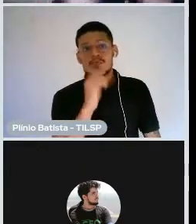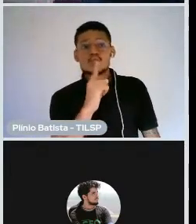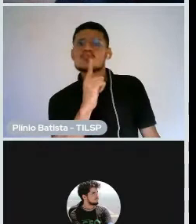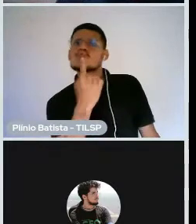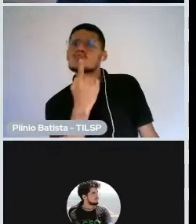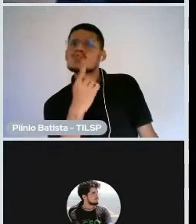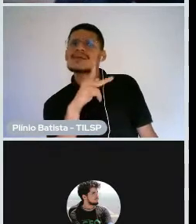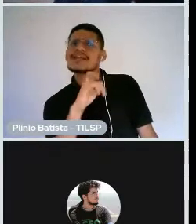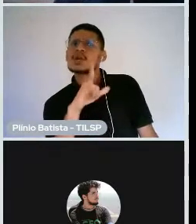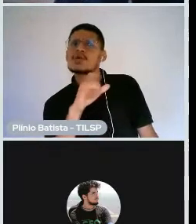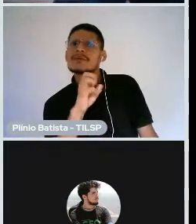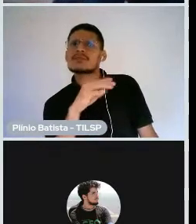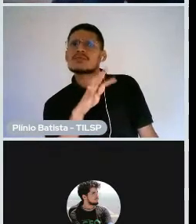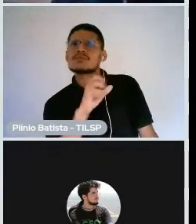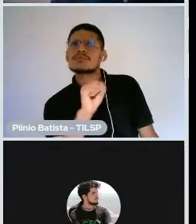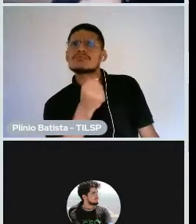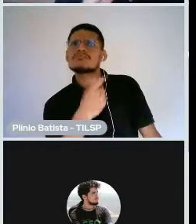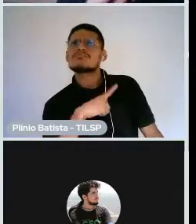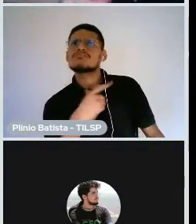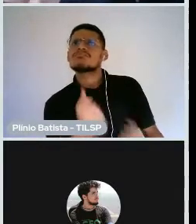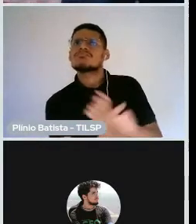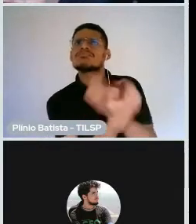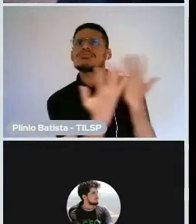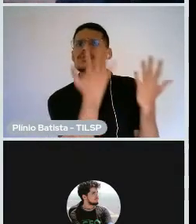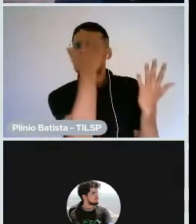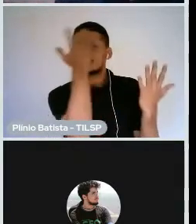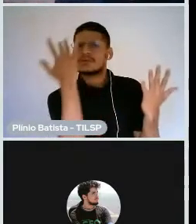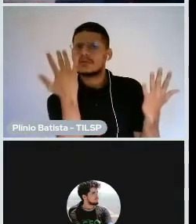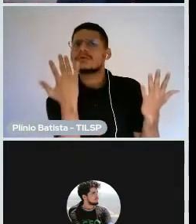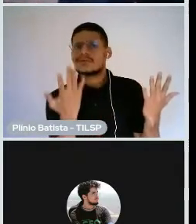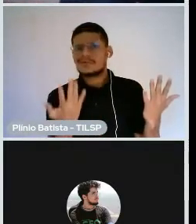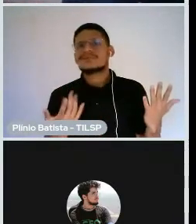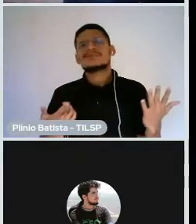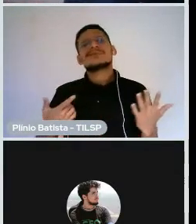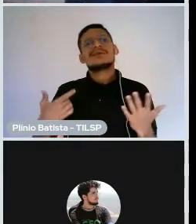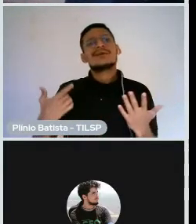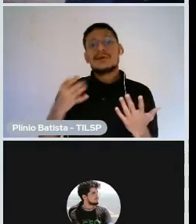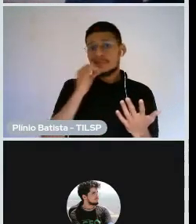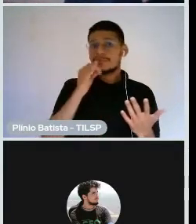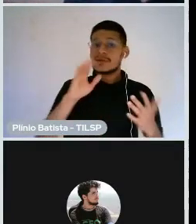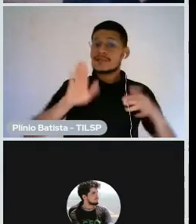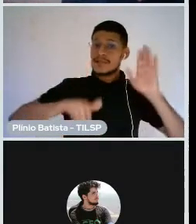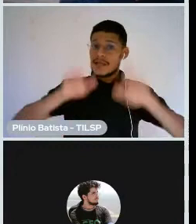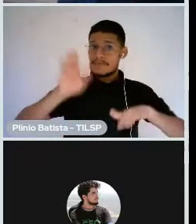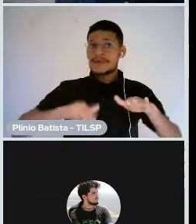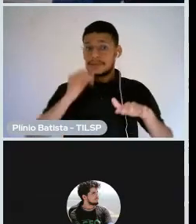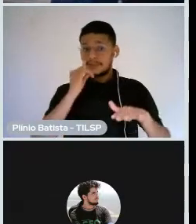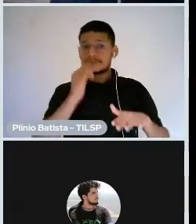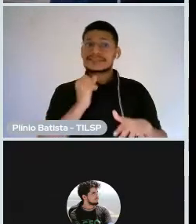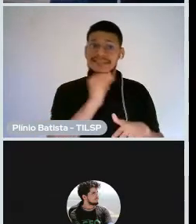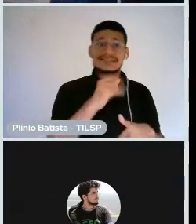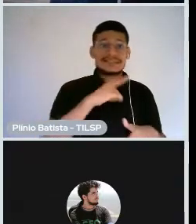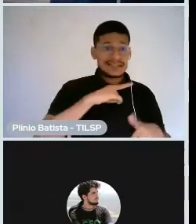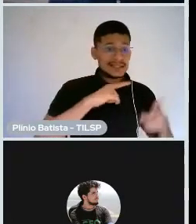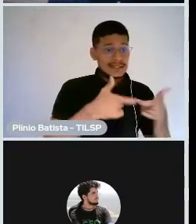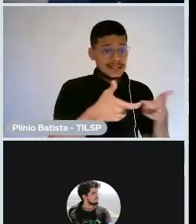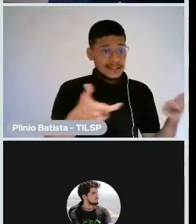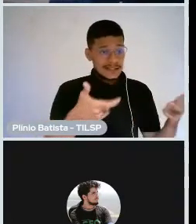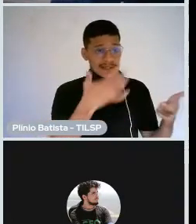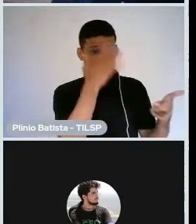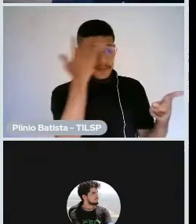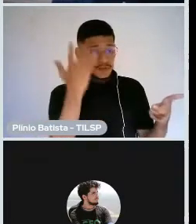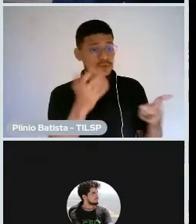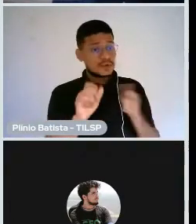grande ou não. Isso vai variar entre 2 fatores ali. Se a gente tem uma quantidade grande de habitantes e se a gente tem uma quantidade grande de